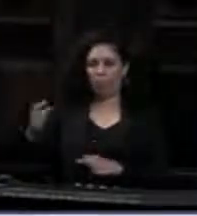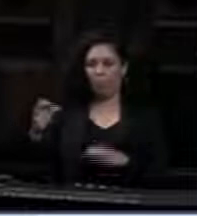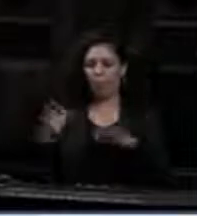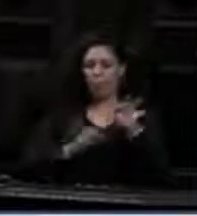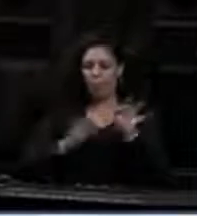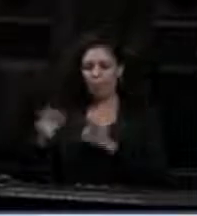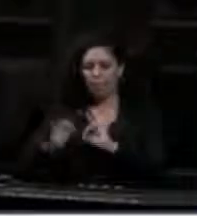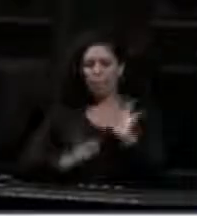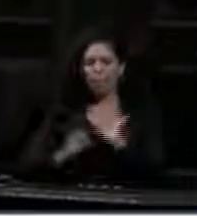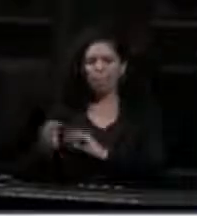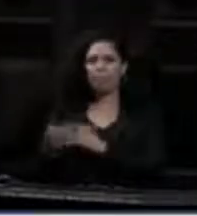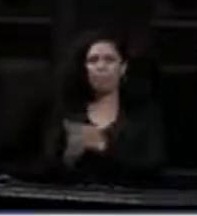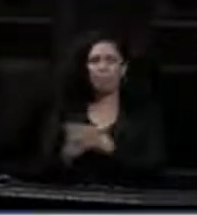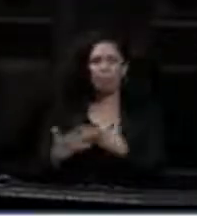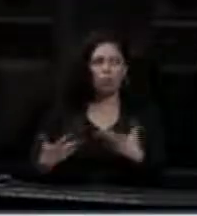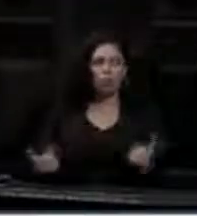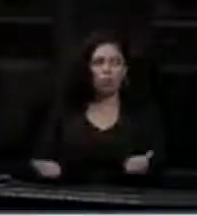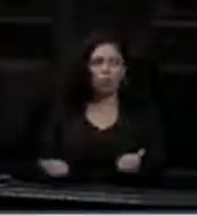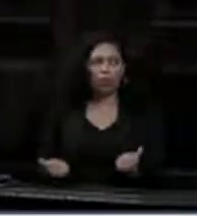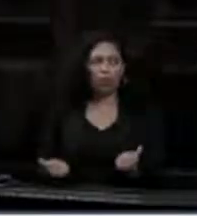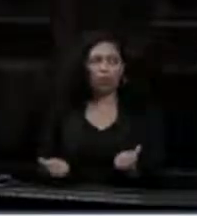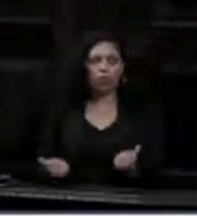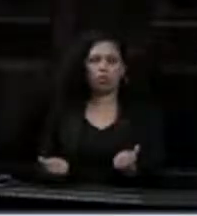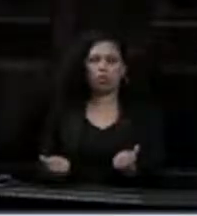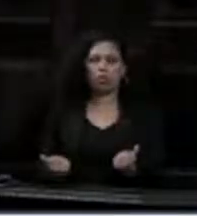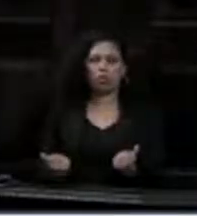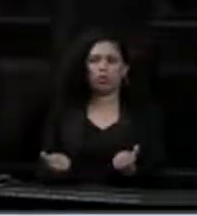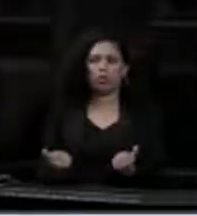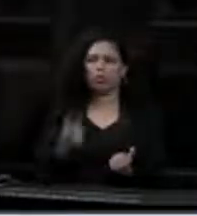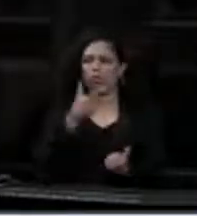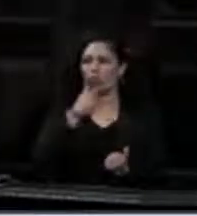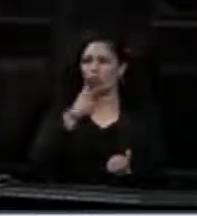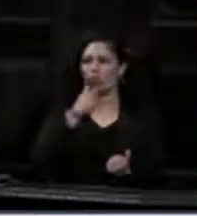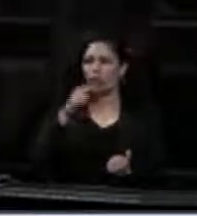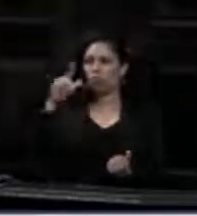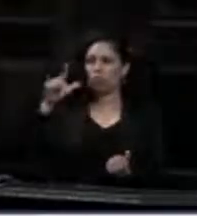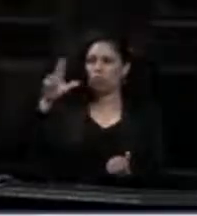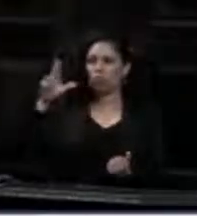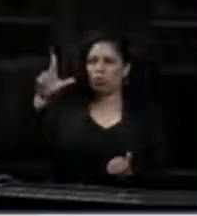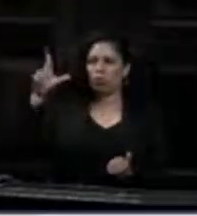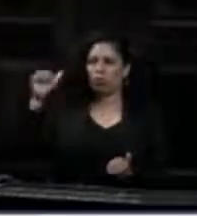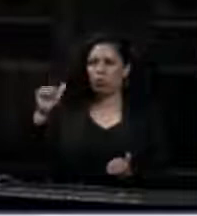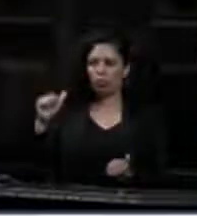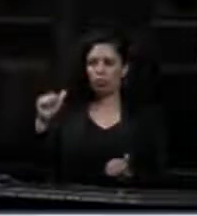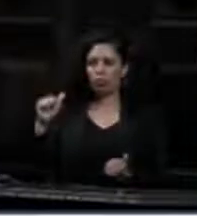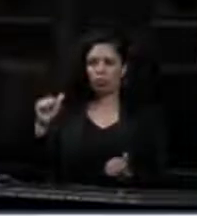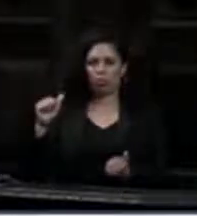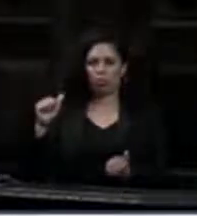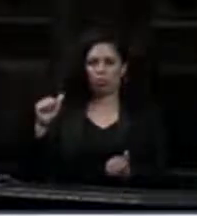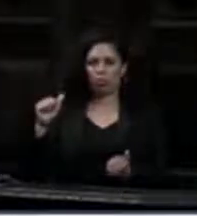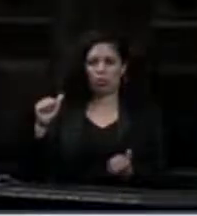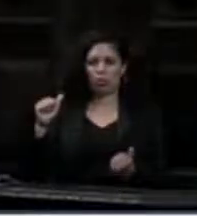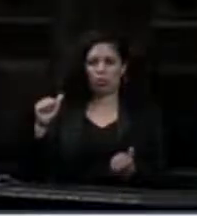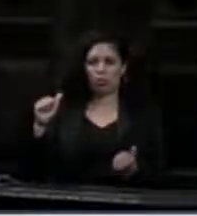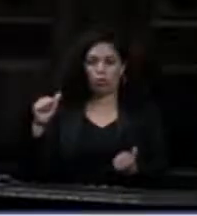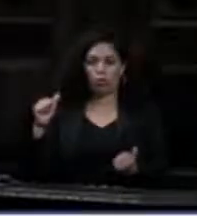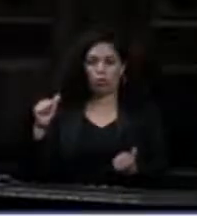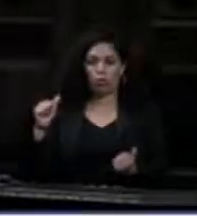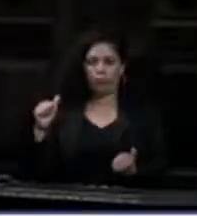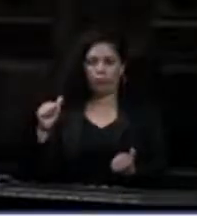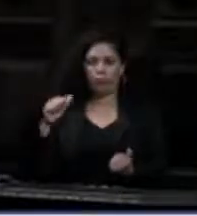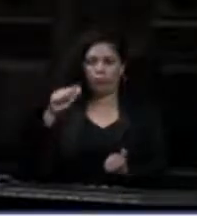de ir quando a candidatura do lula até o limite do impossível previamente